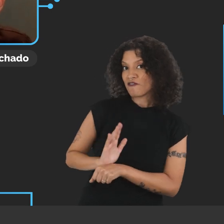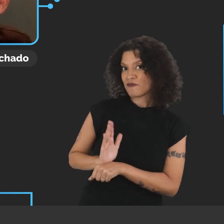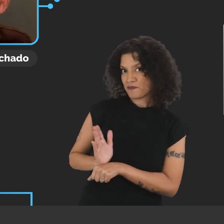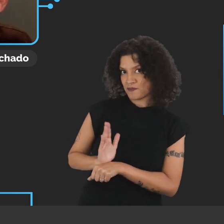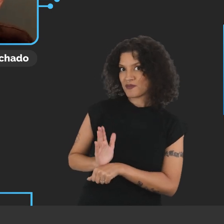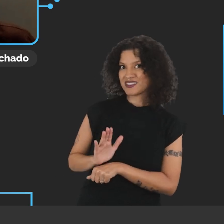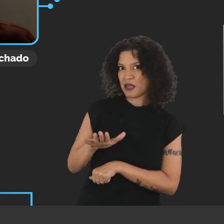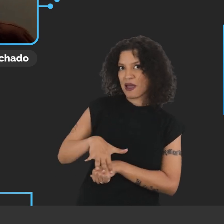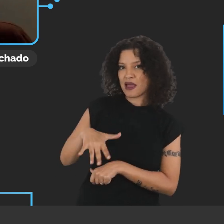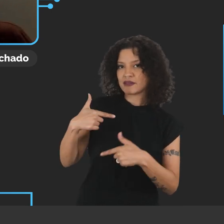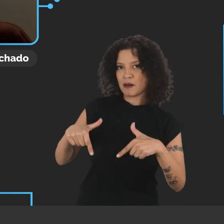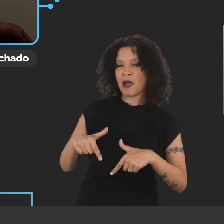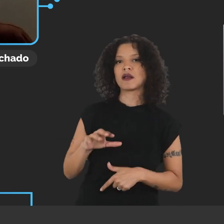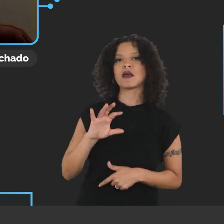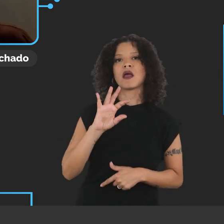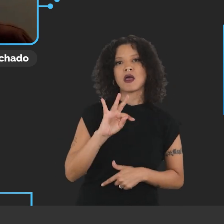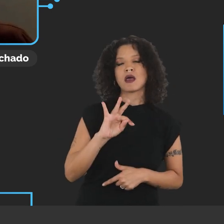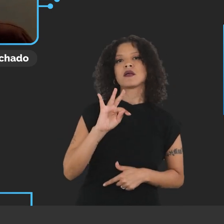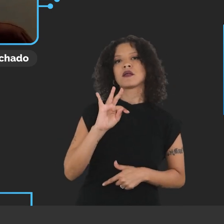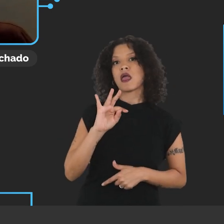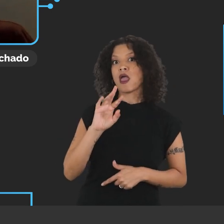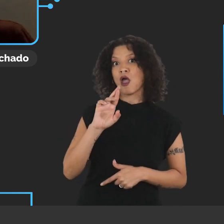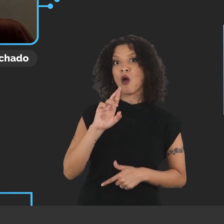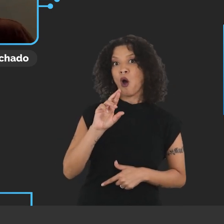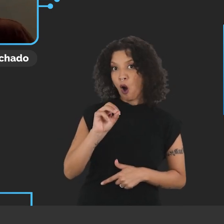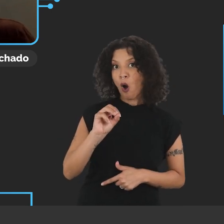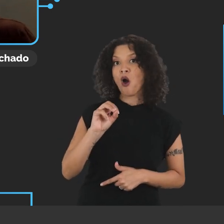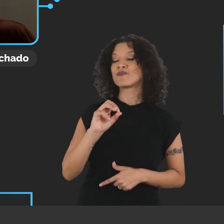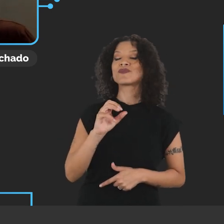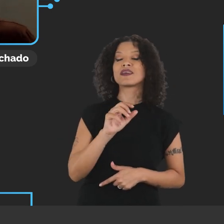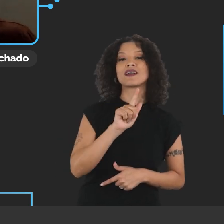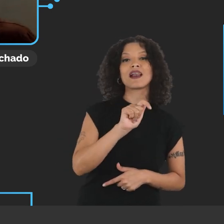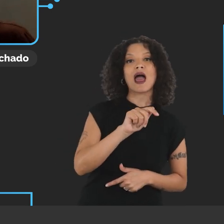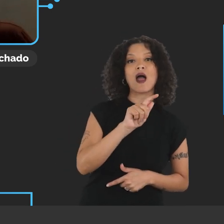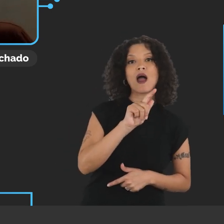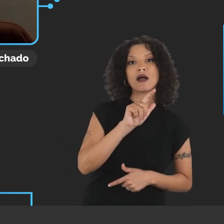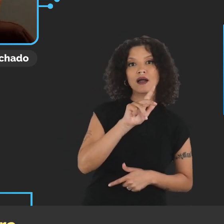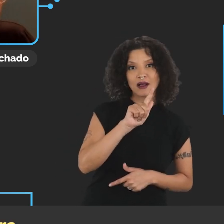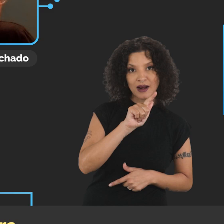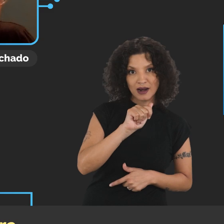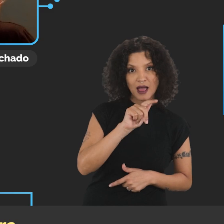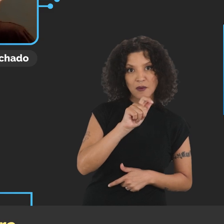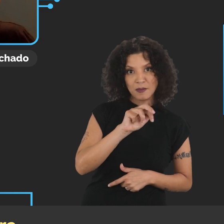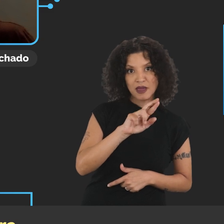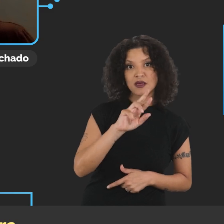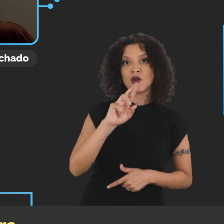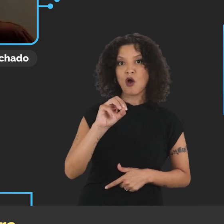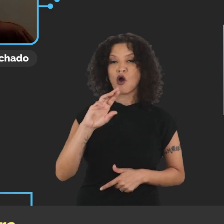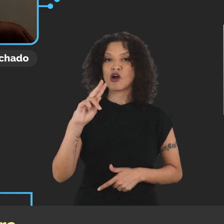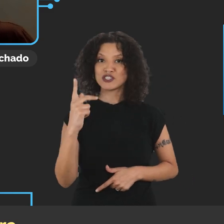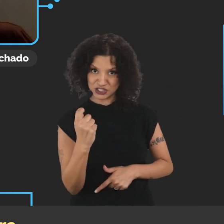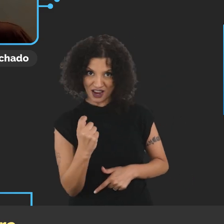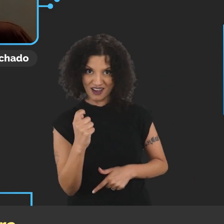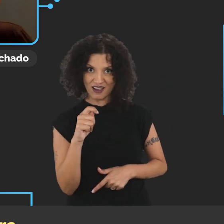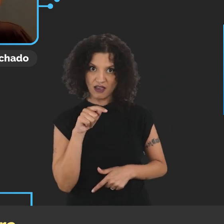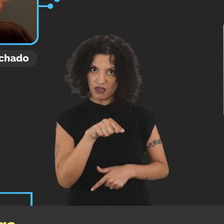o cineasta conhecido, né, que o tal de Glauber Rocha, que disse aquela frase, né, uma câmera na mão e